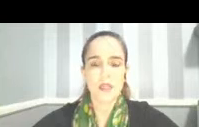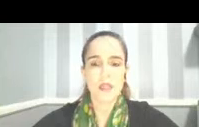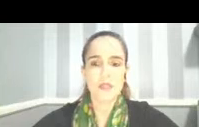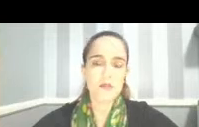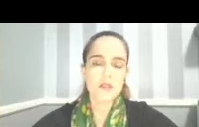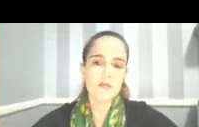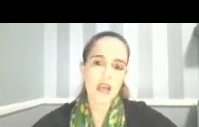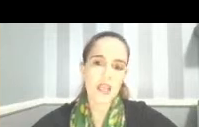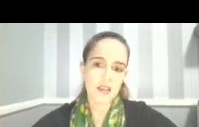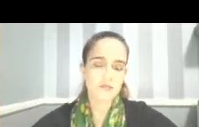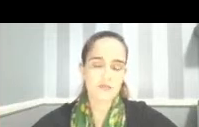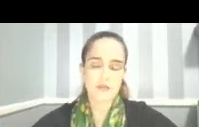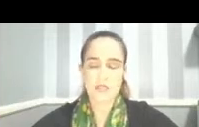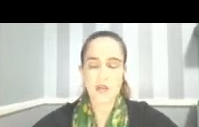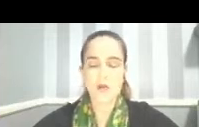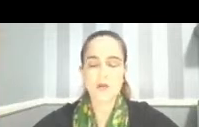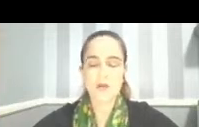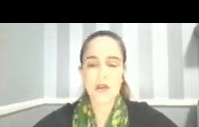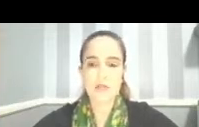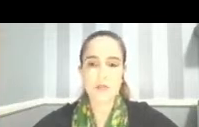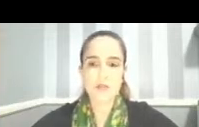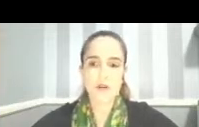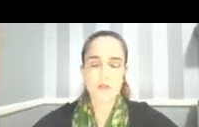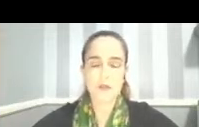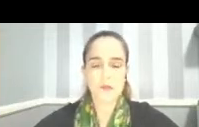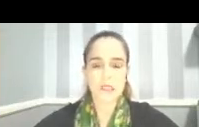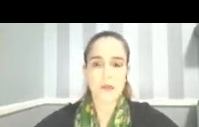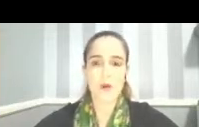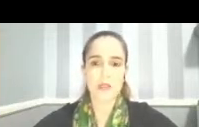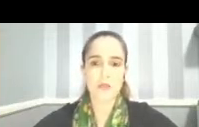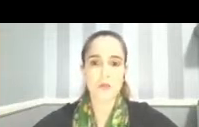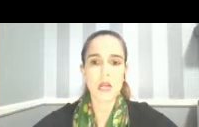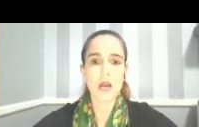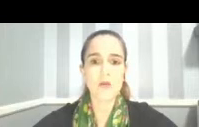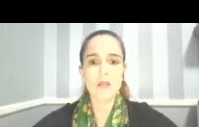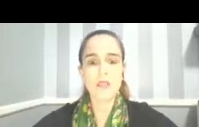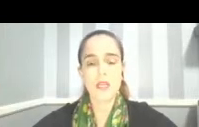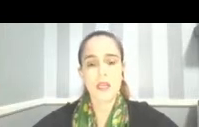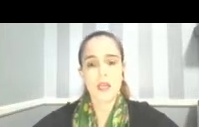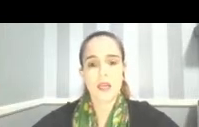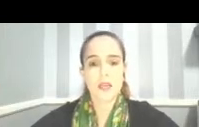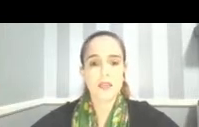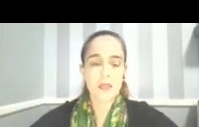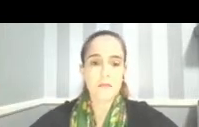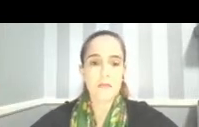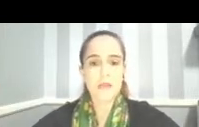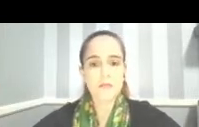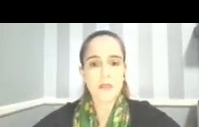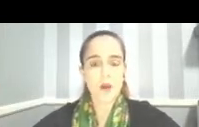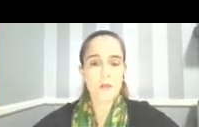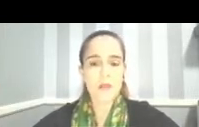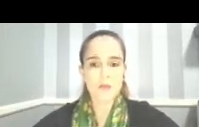corporal. Então, isso varia de acordo com cada pessoa. Umas pessoas têm maior peso corporal, outras